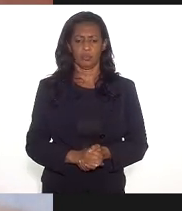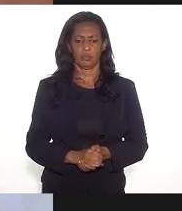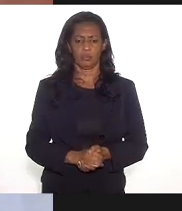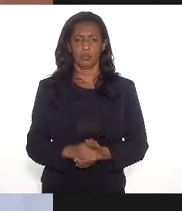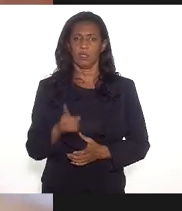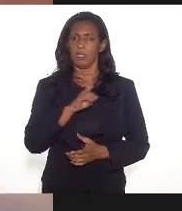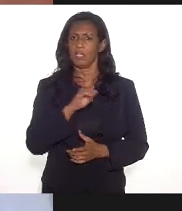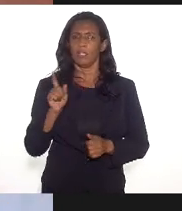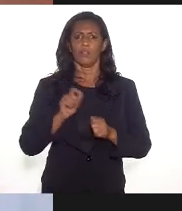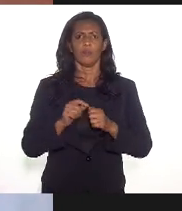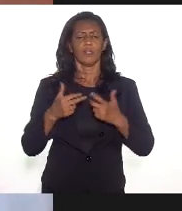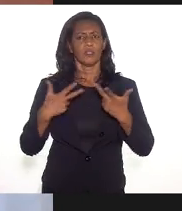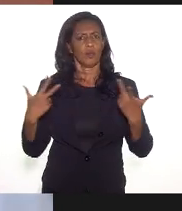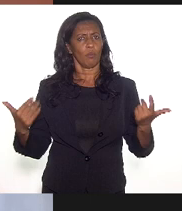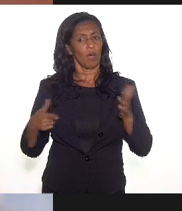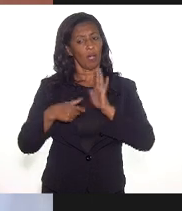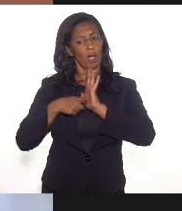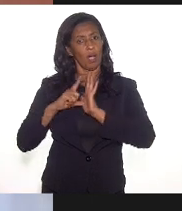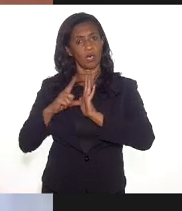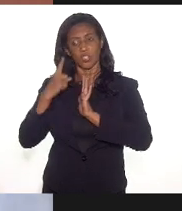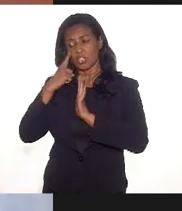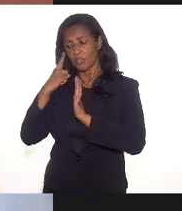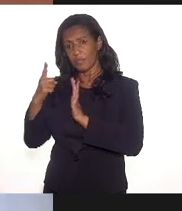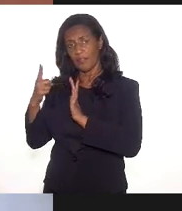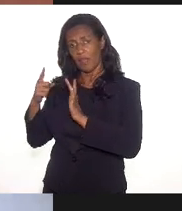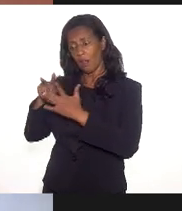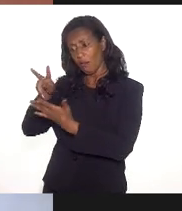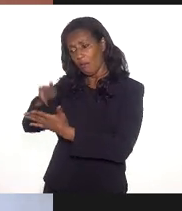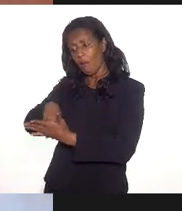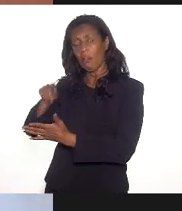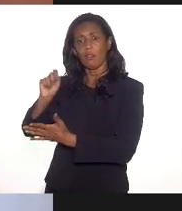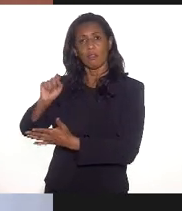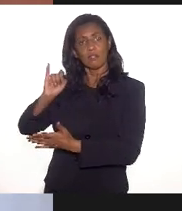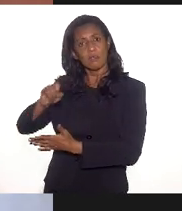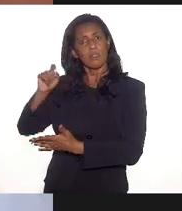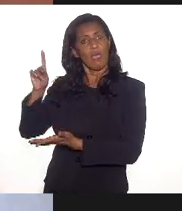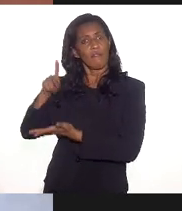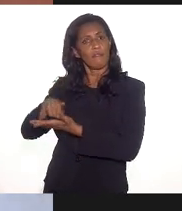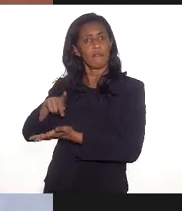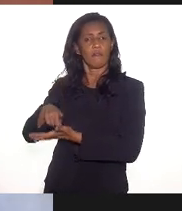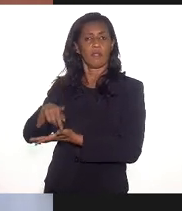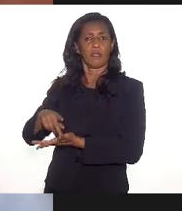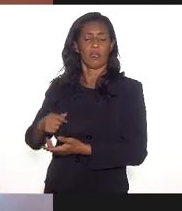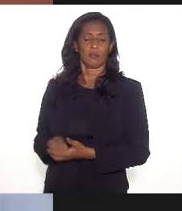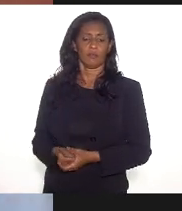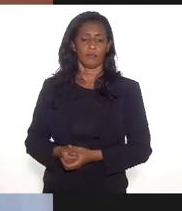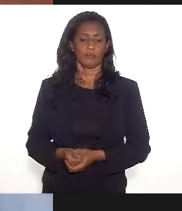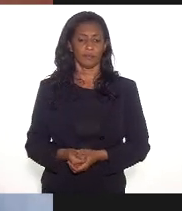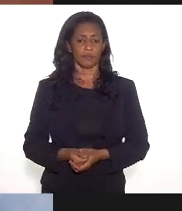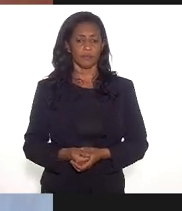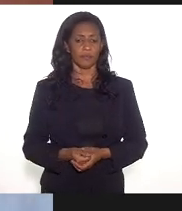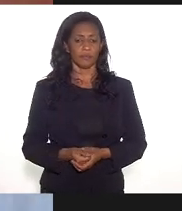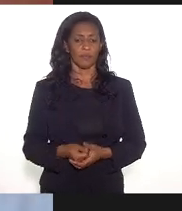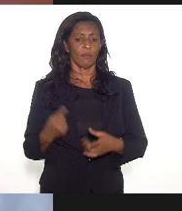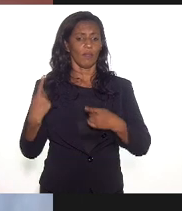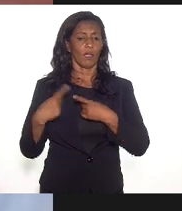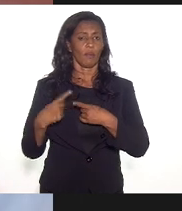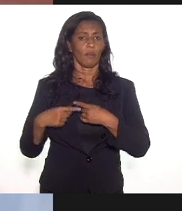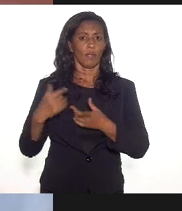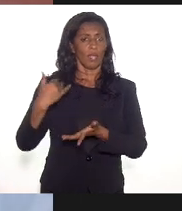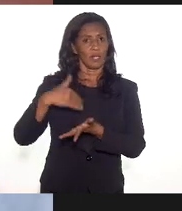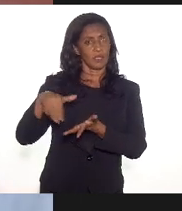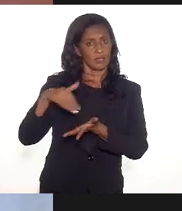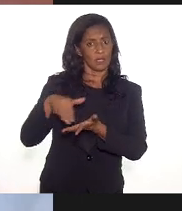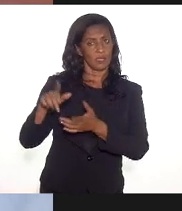coisa antes de vermos os fatos que realmente são verdadeiros, porque a Secretaria